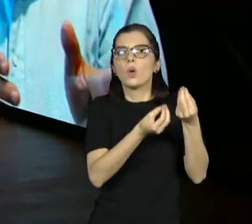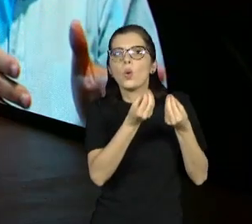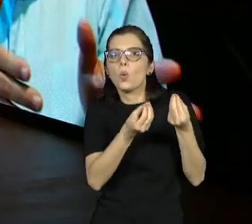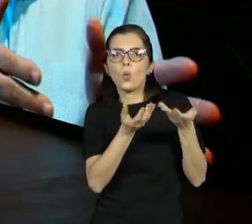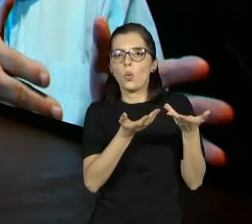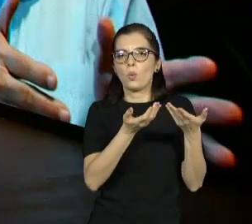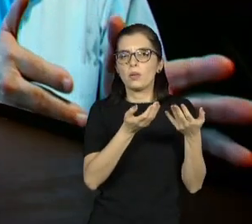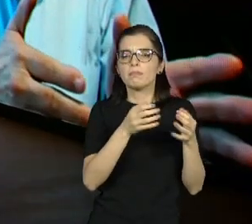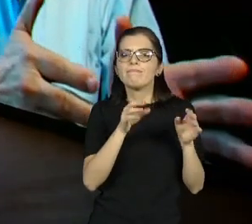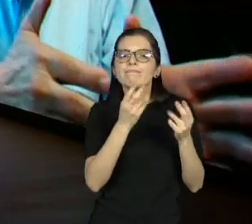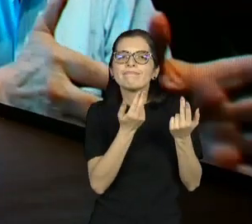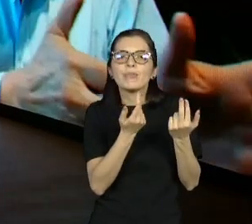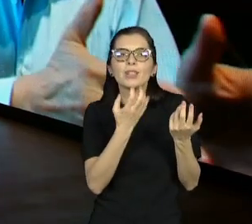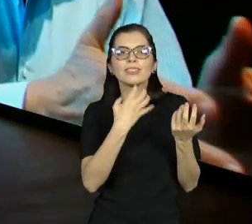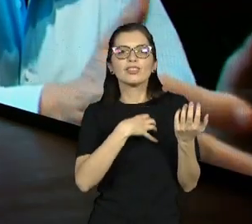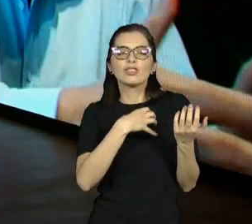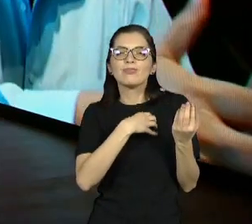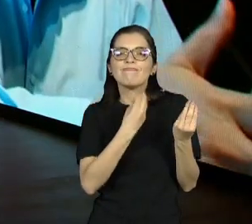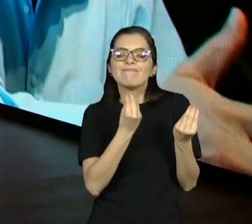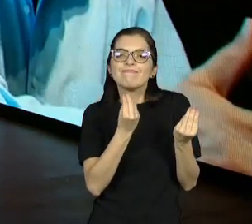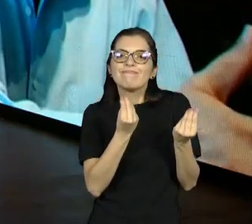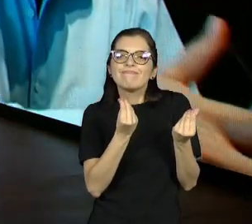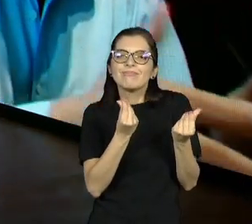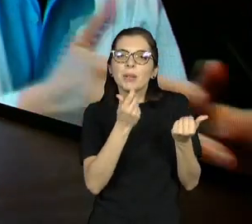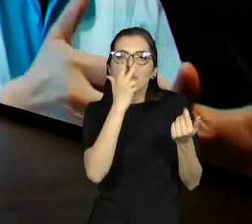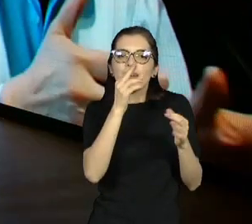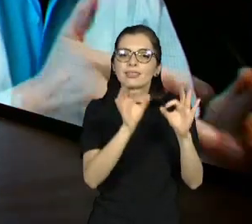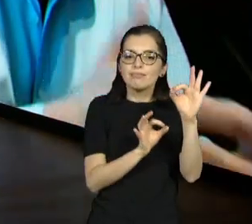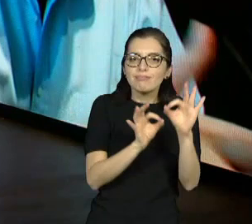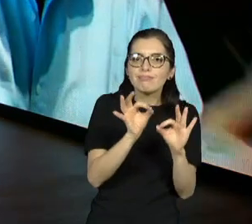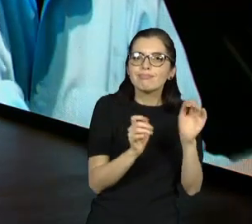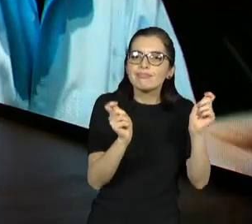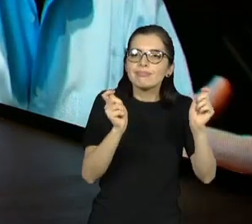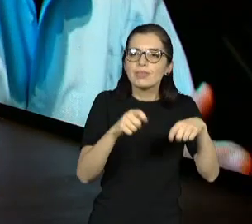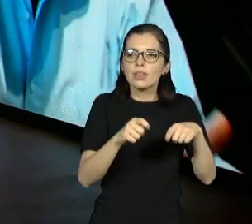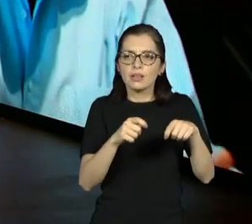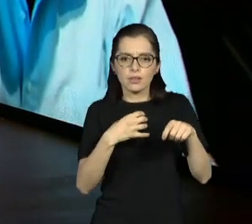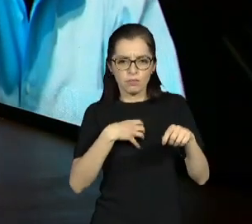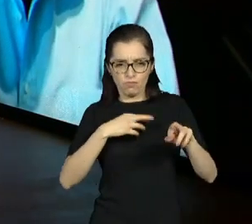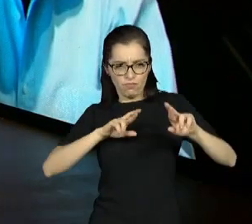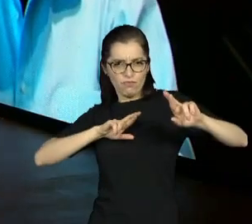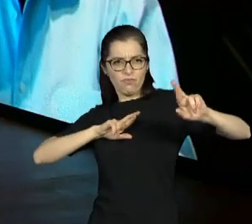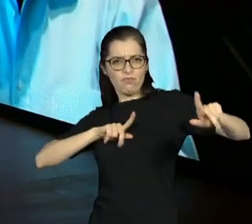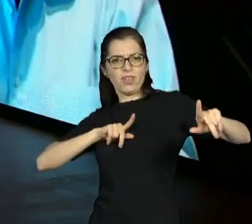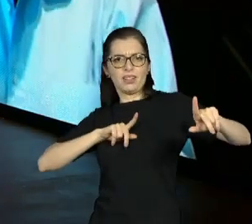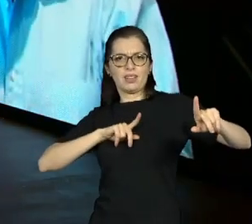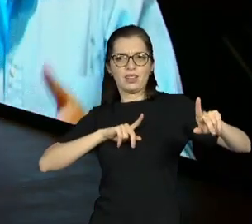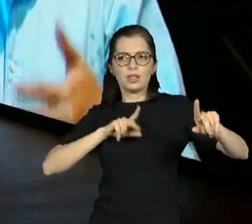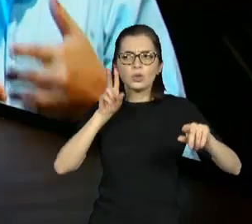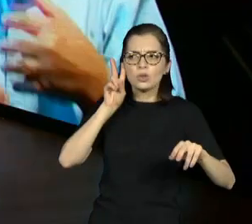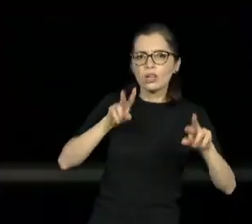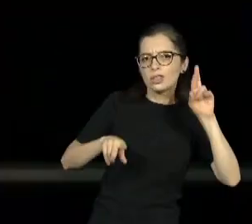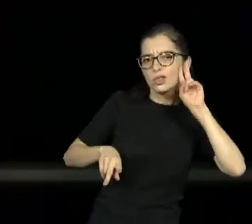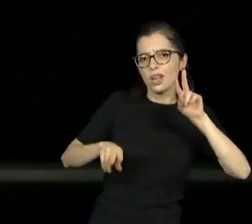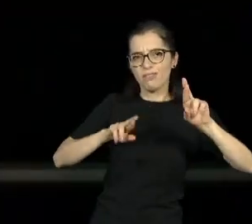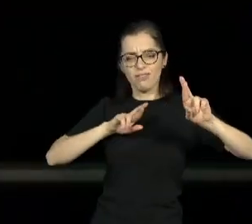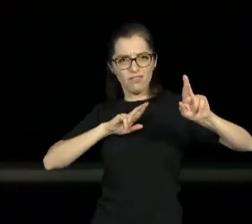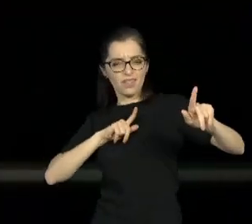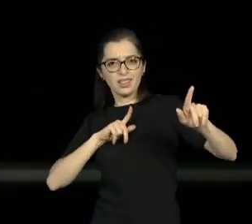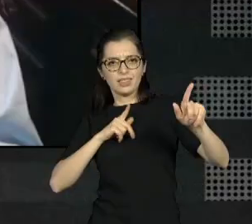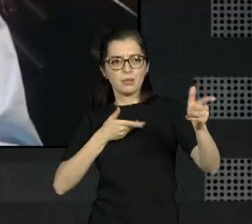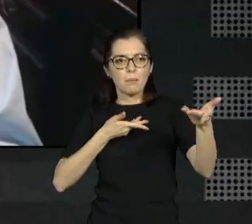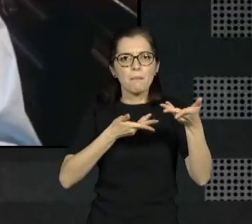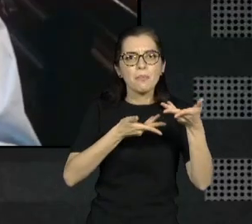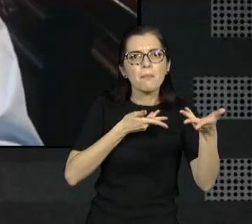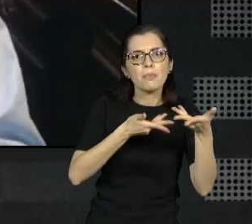optar por esquemas diferentes, rumos diferentes nas nossas histórias. Tudo isso enquanto ele